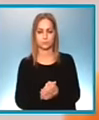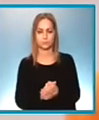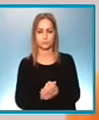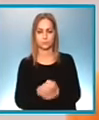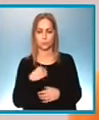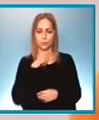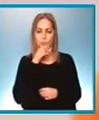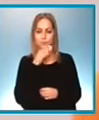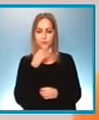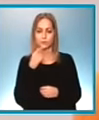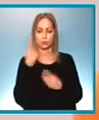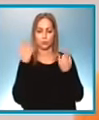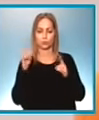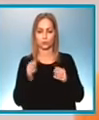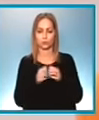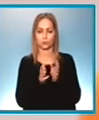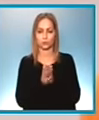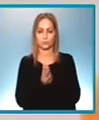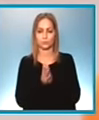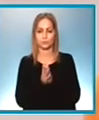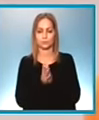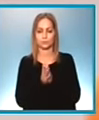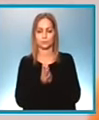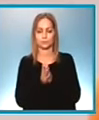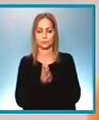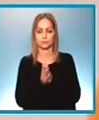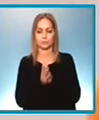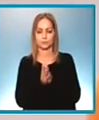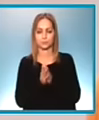Posso dizer todos os músicos que eu tinha,